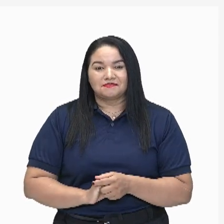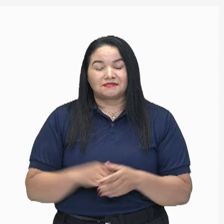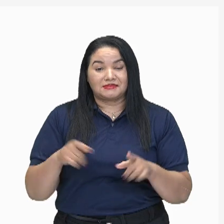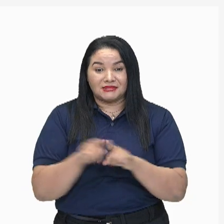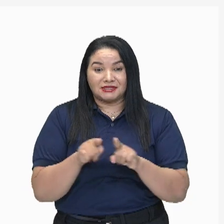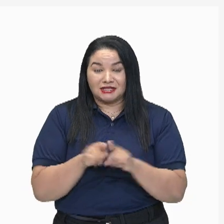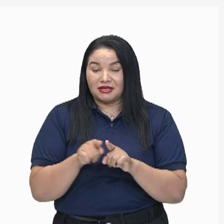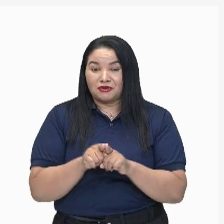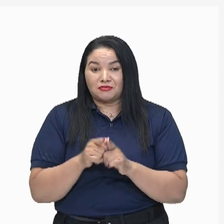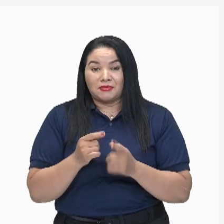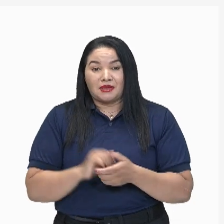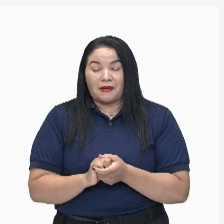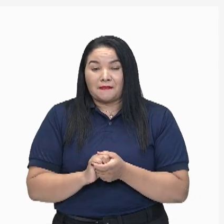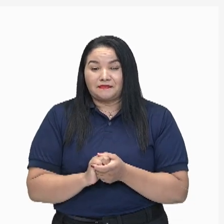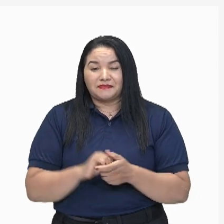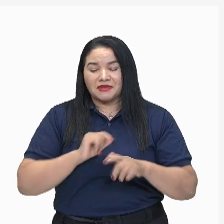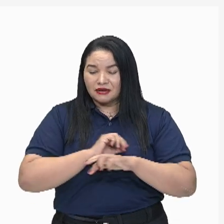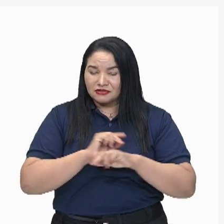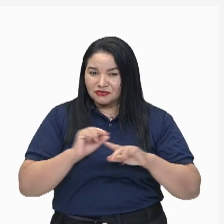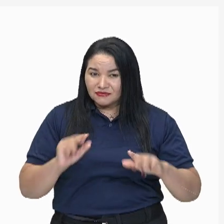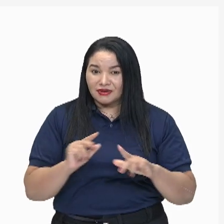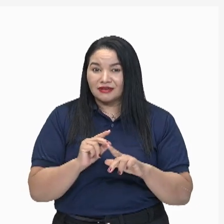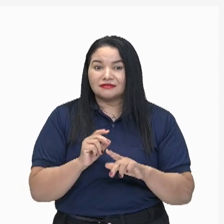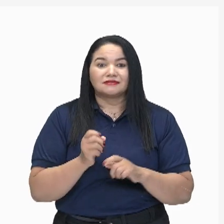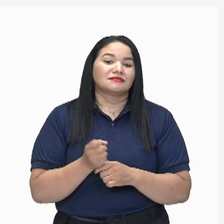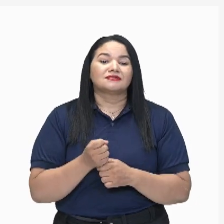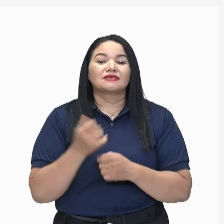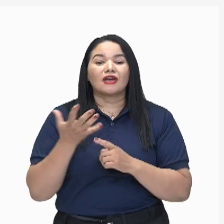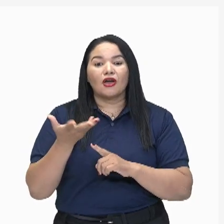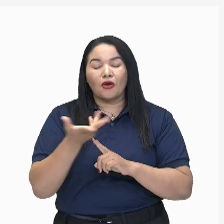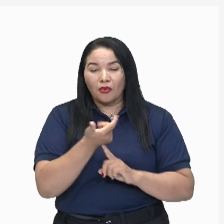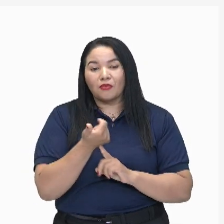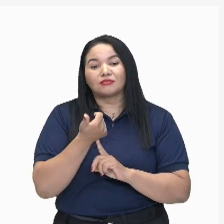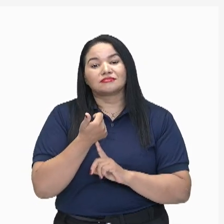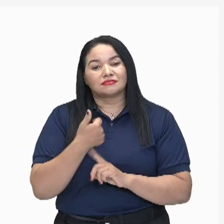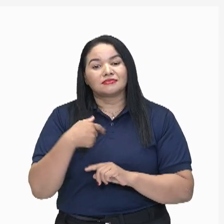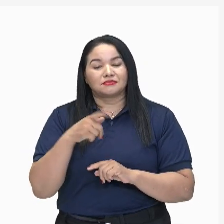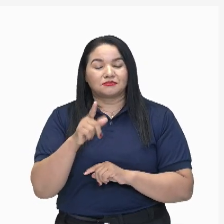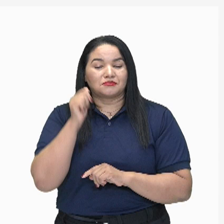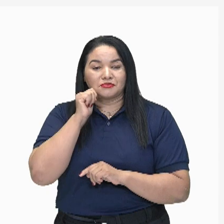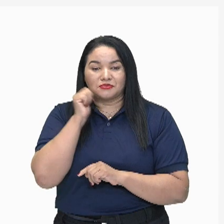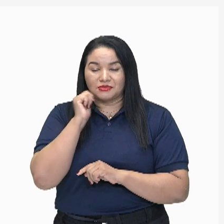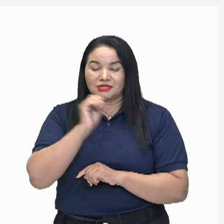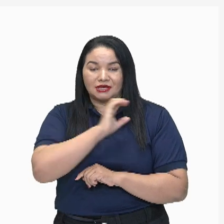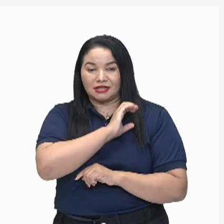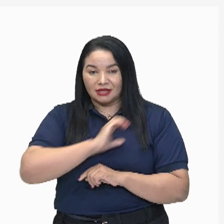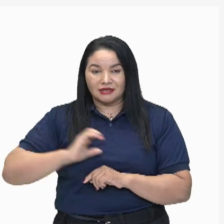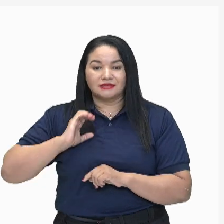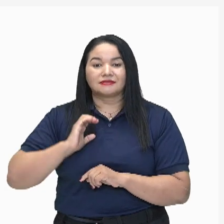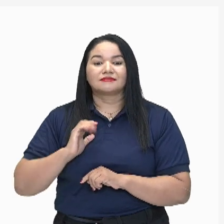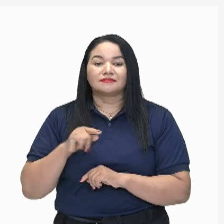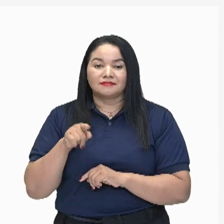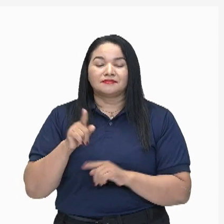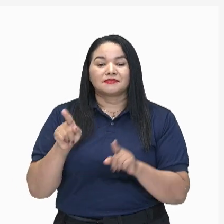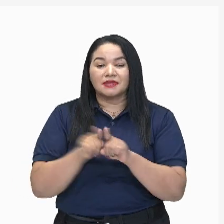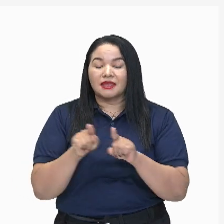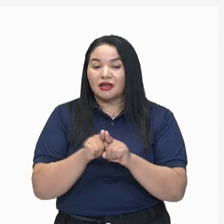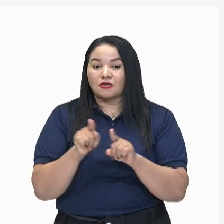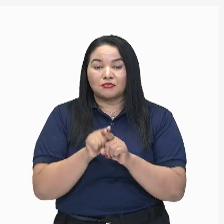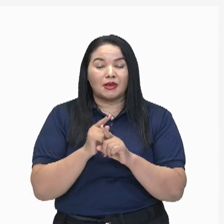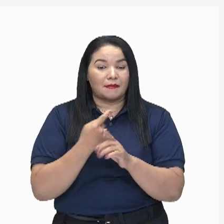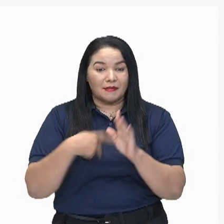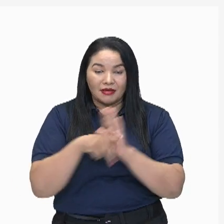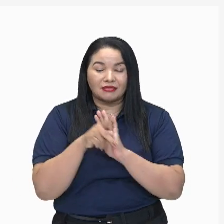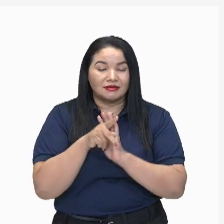figuras marcantes que a Clarice compôs. Então, embora mais conhecida como romancista, Clarice Lispector também fez parte da geração